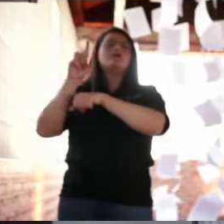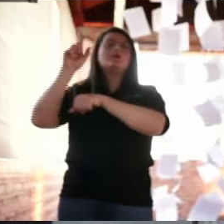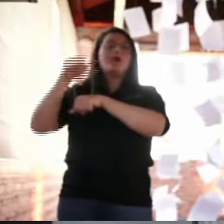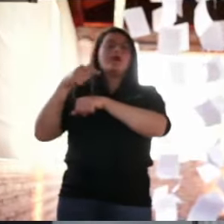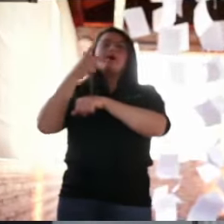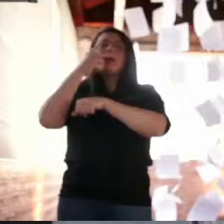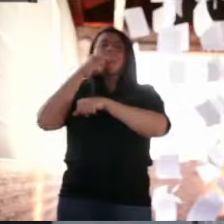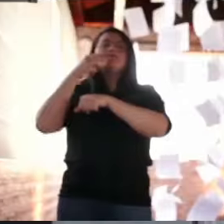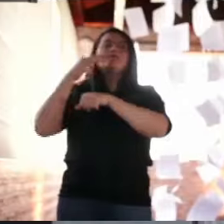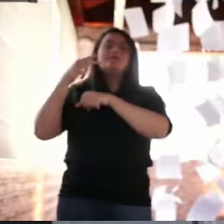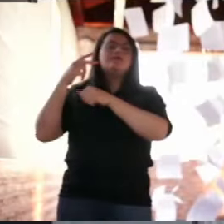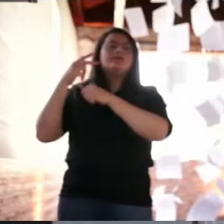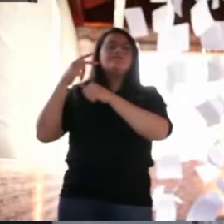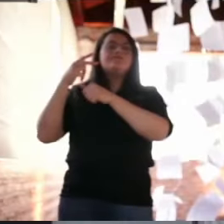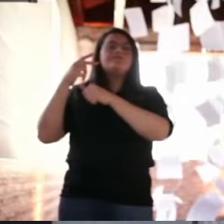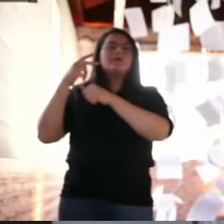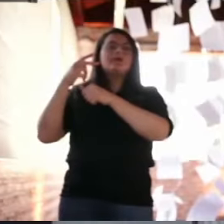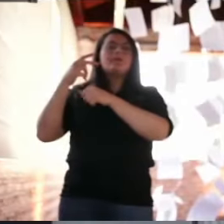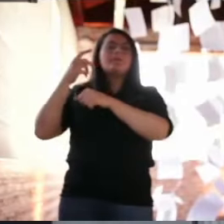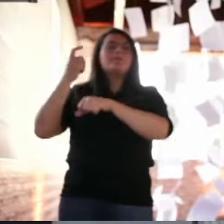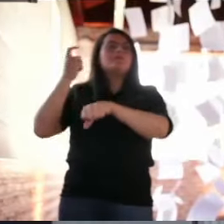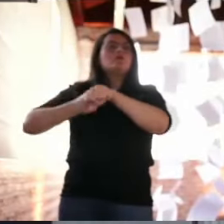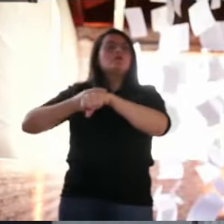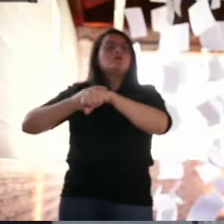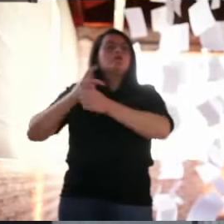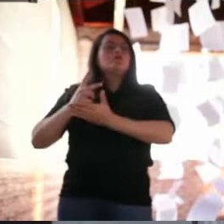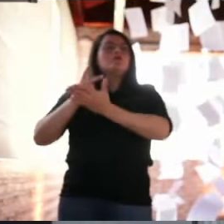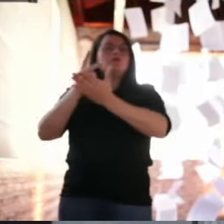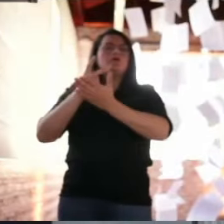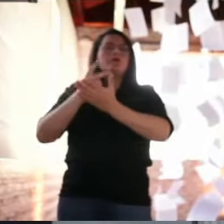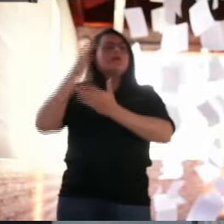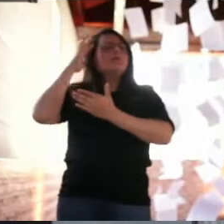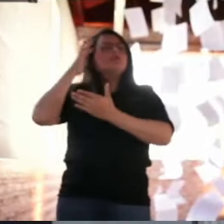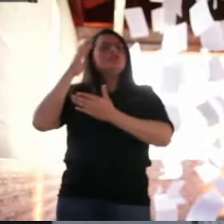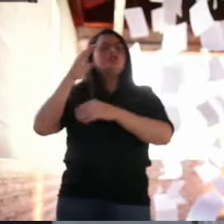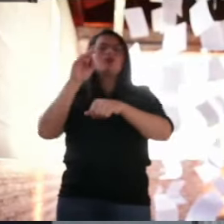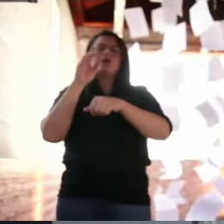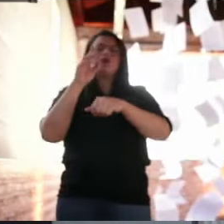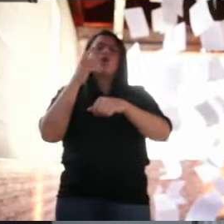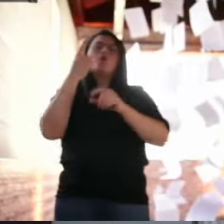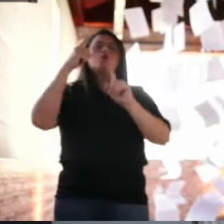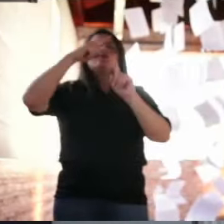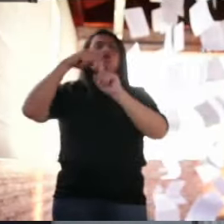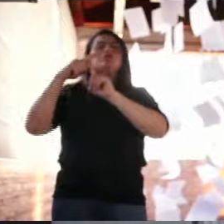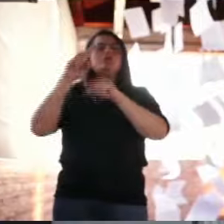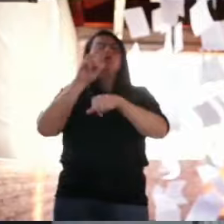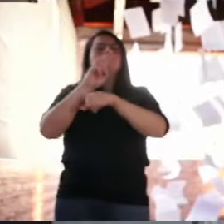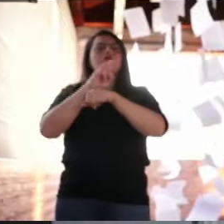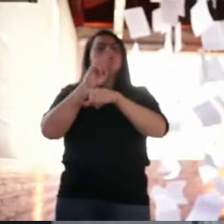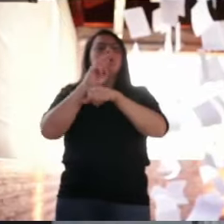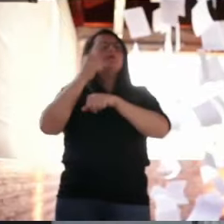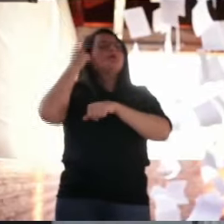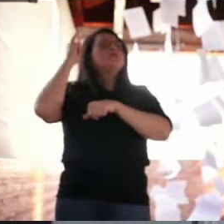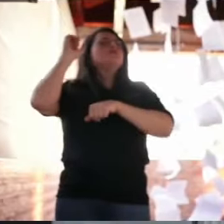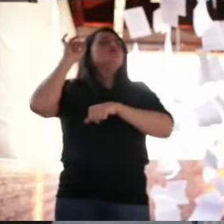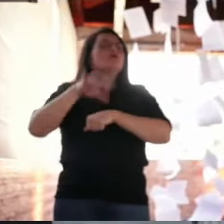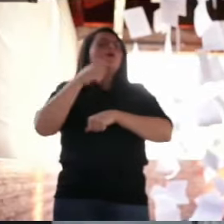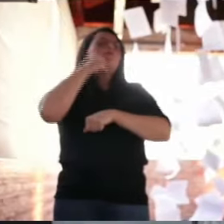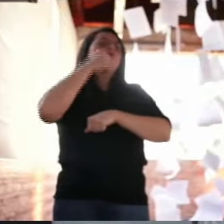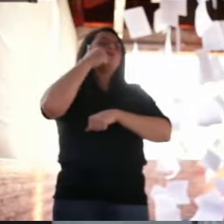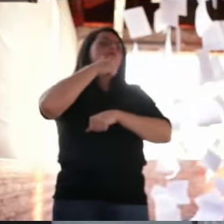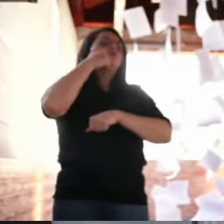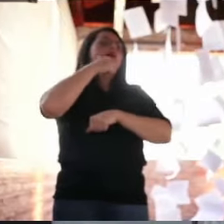genificado Ou seja quando a gente imagina que um tipo de cuidado possa ser feito só por mulheres e mulheres